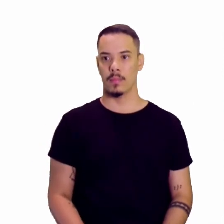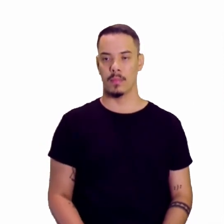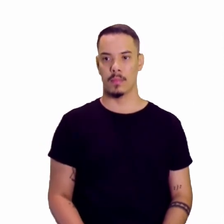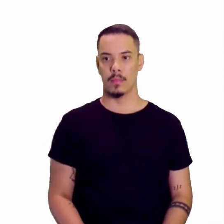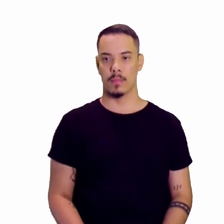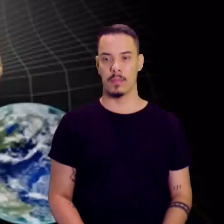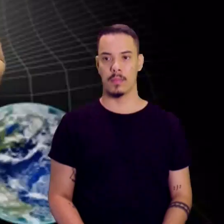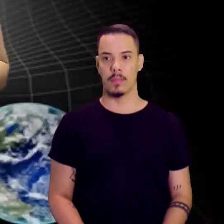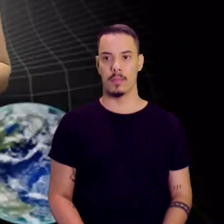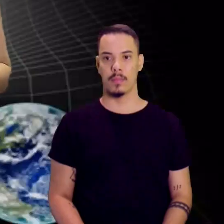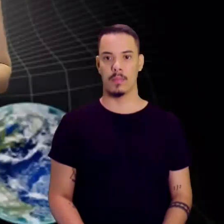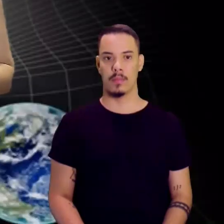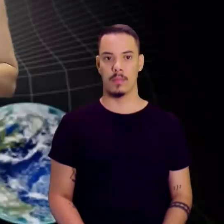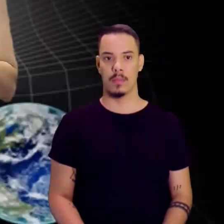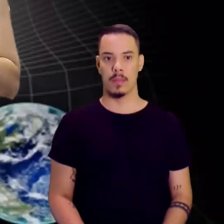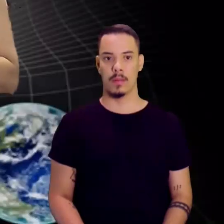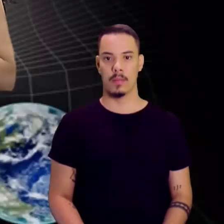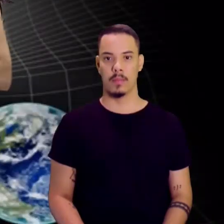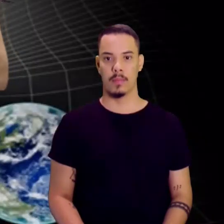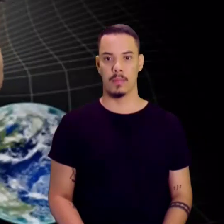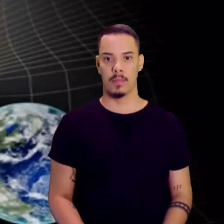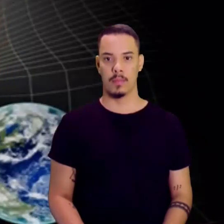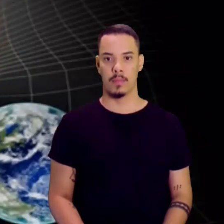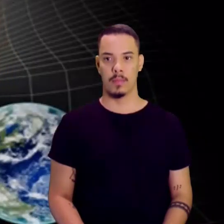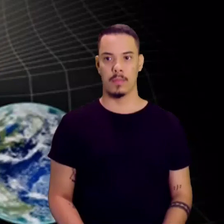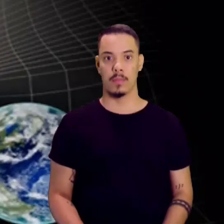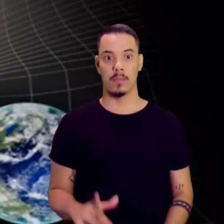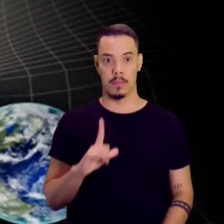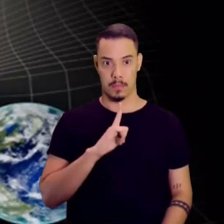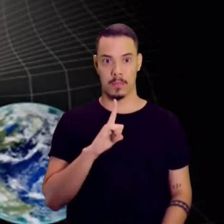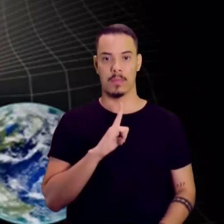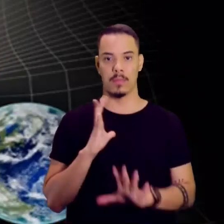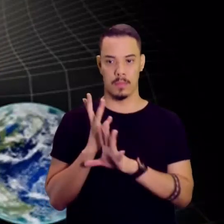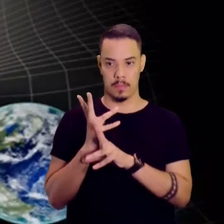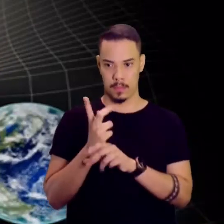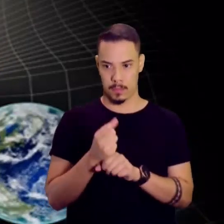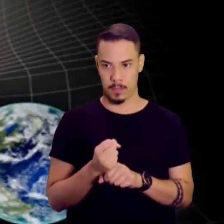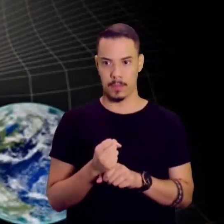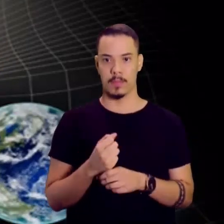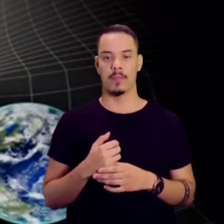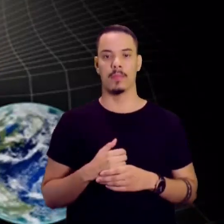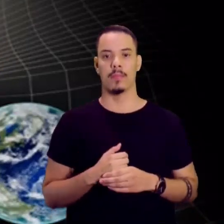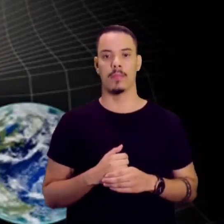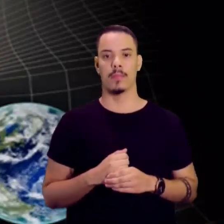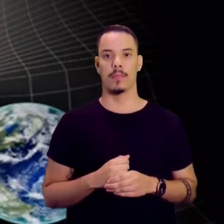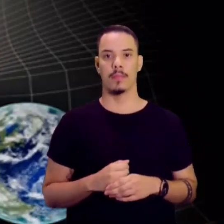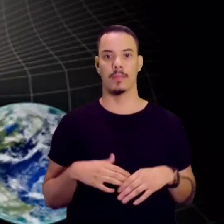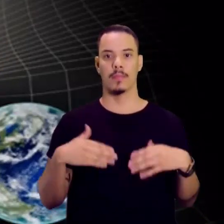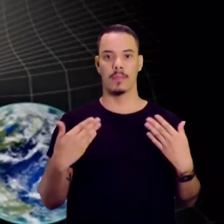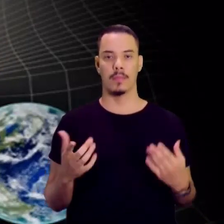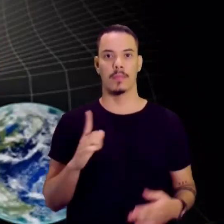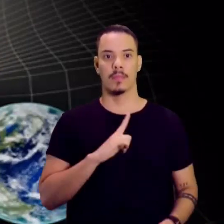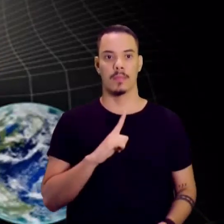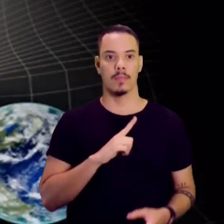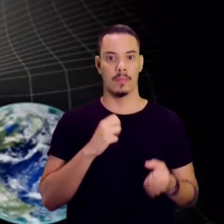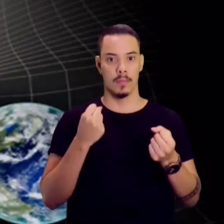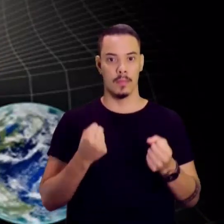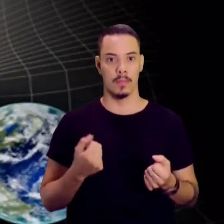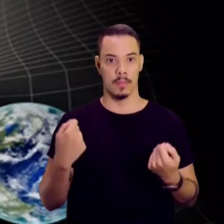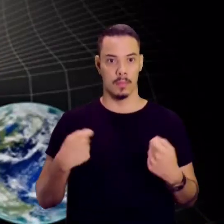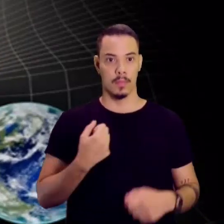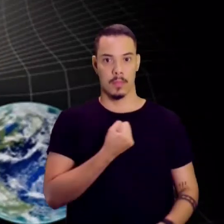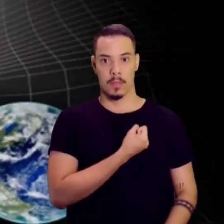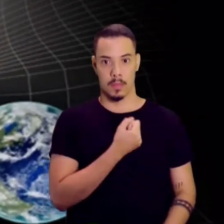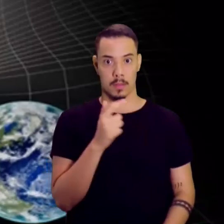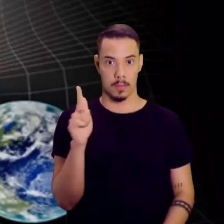Olha só, vim aqui para a gente encerrar. Daqui a pouco tem Resumex. Tem um Resumex, Exatamente. Então, aqui para a gente ver, ó, peso depende do valor de